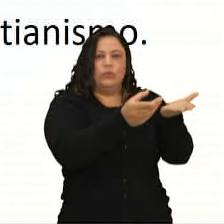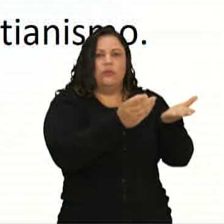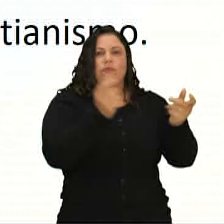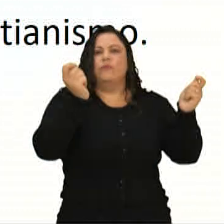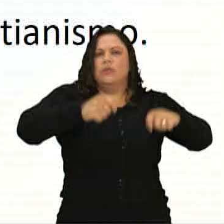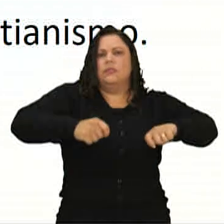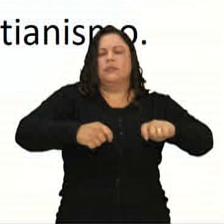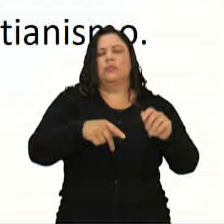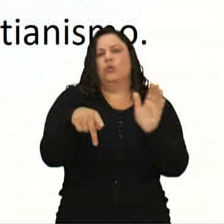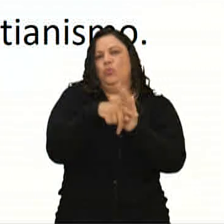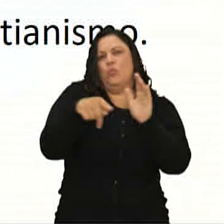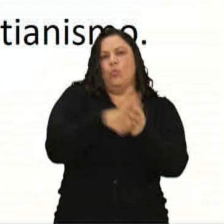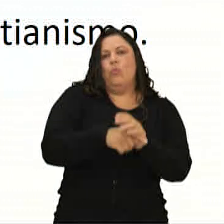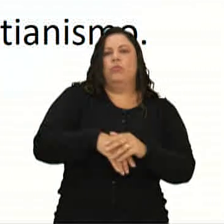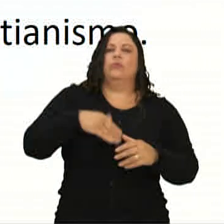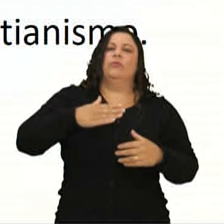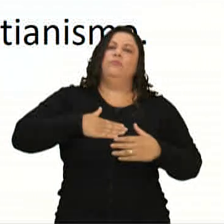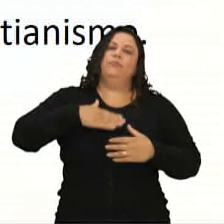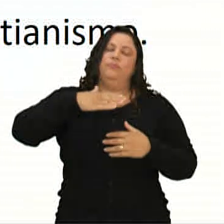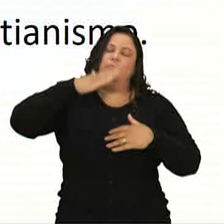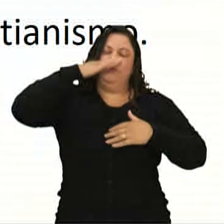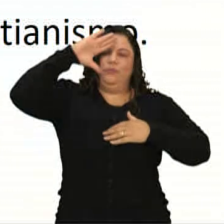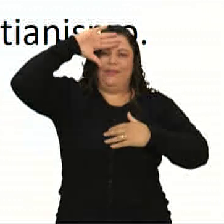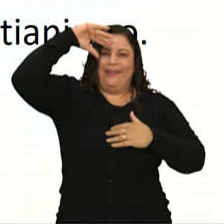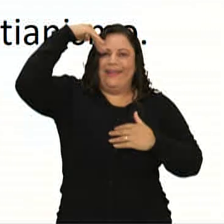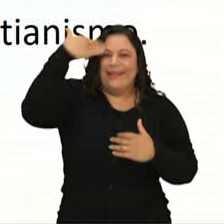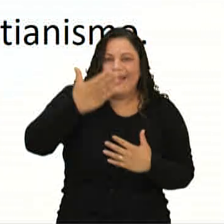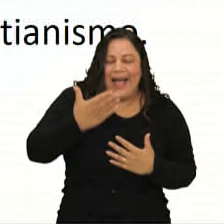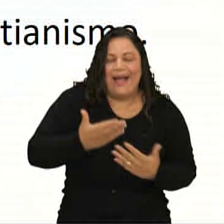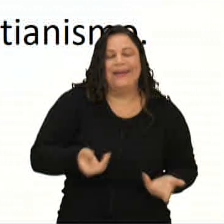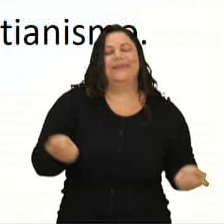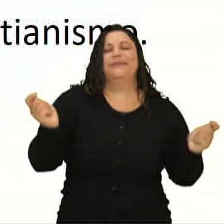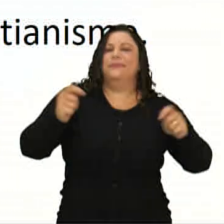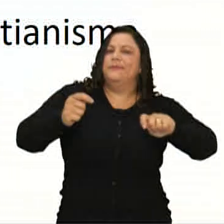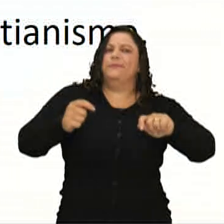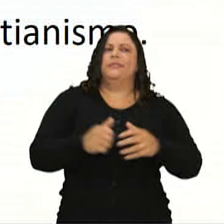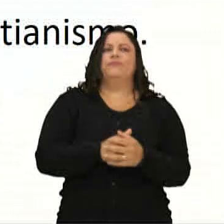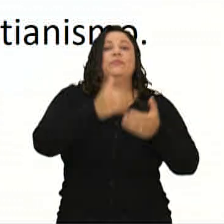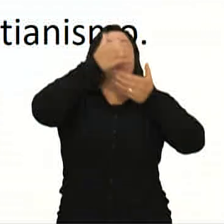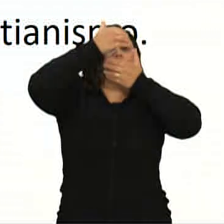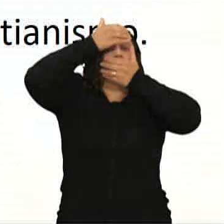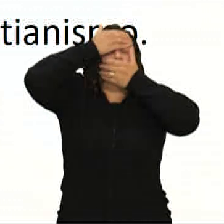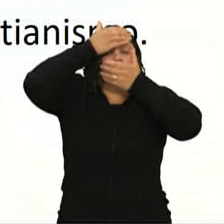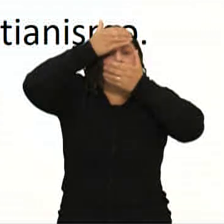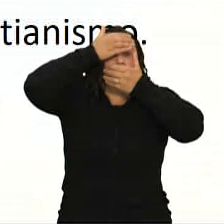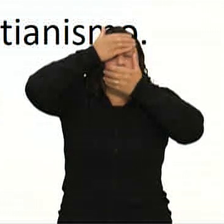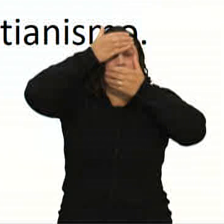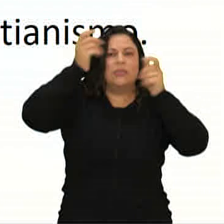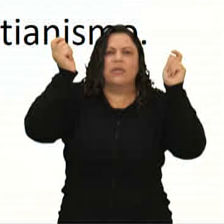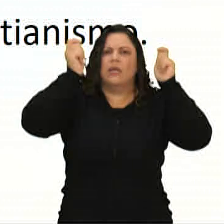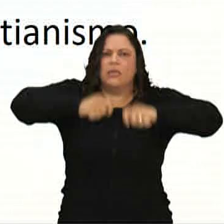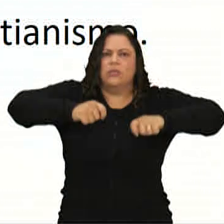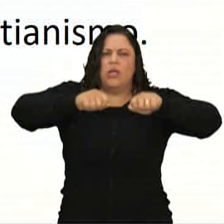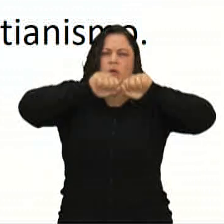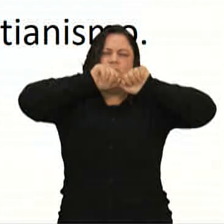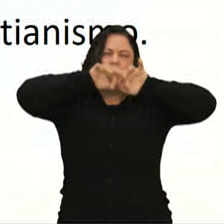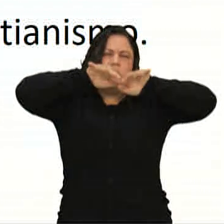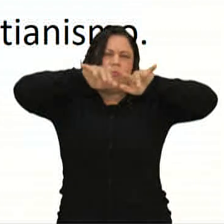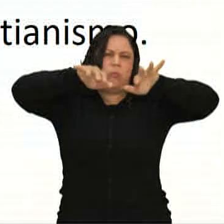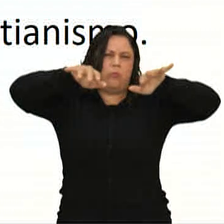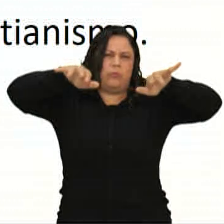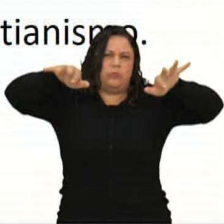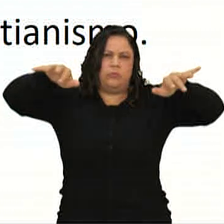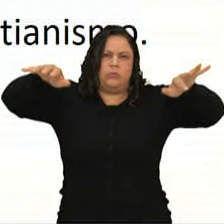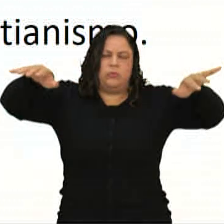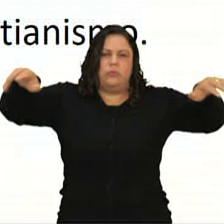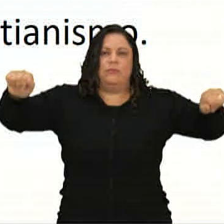uma minoria dos muçulmanos seja árabe. O Islã está amplamente difundido em vastas regiões